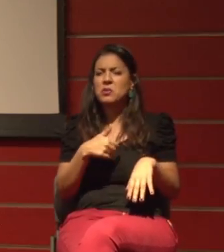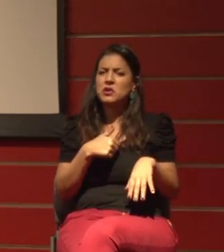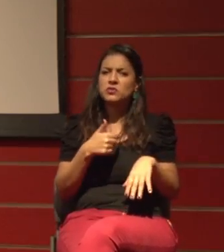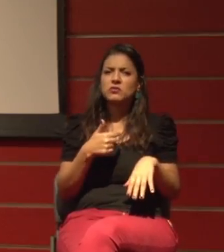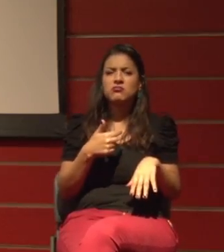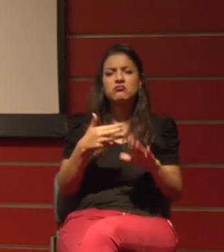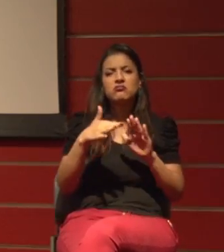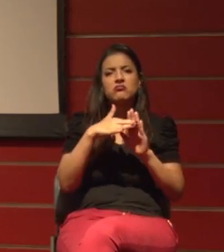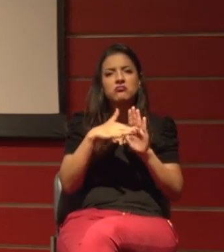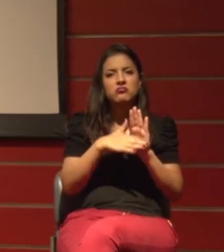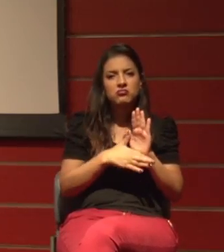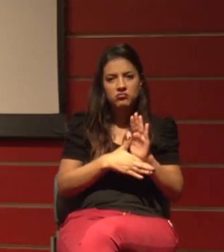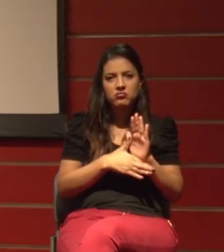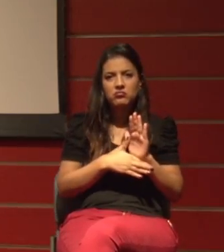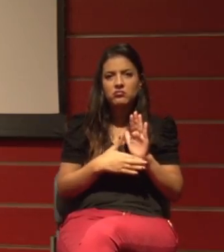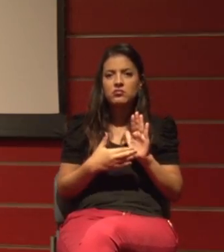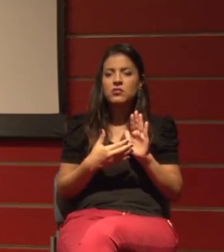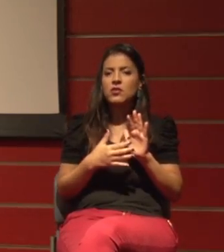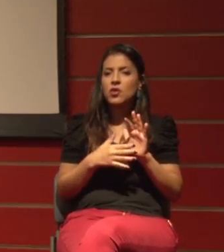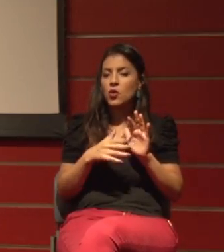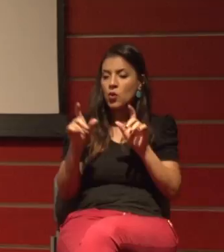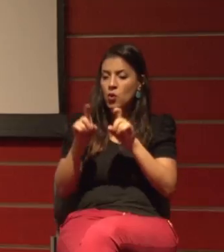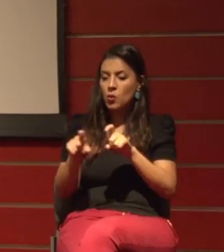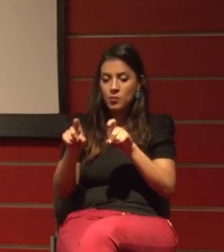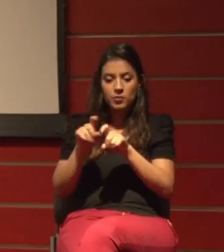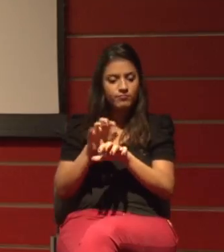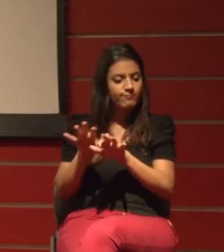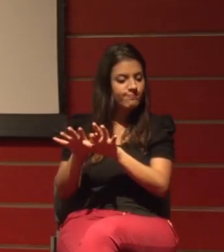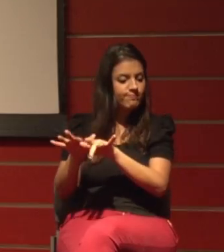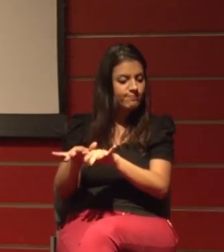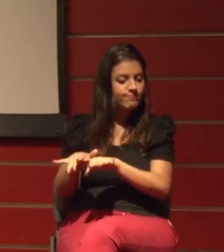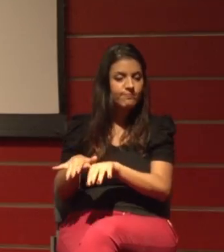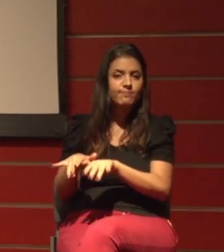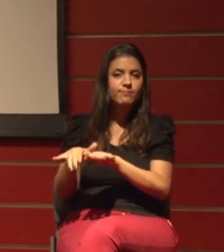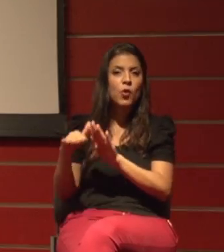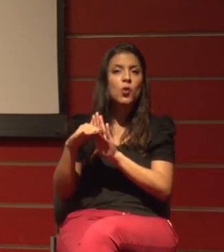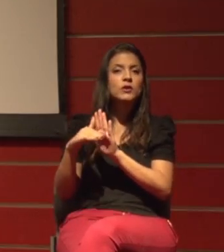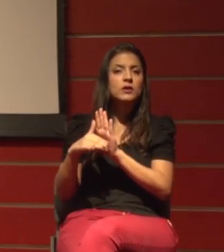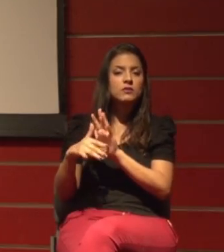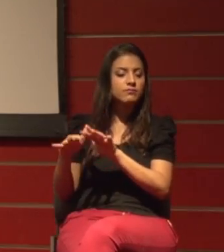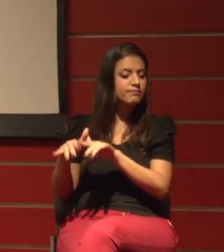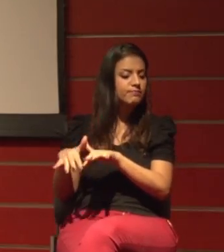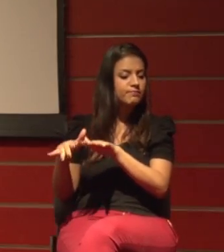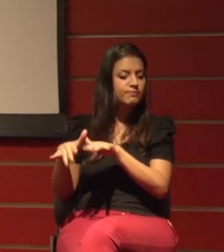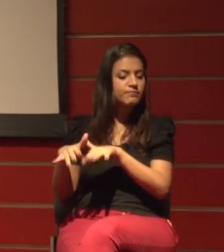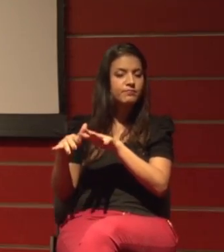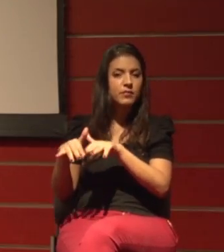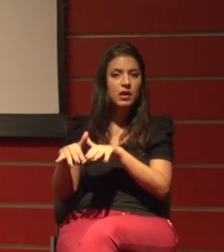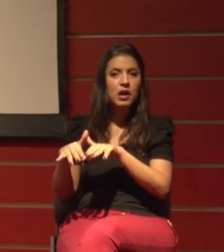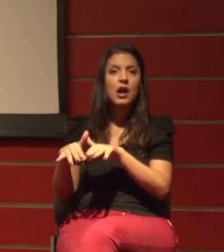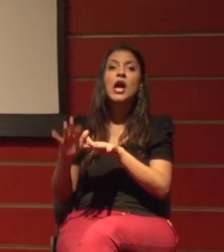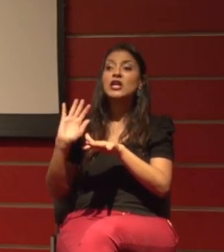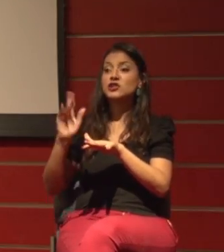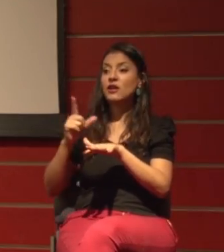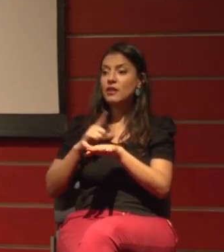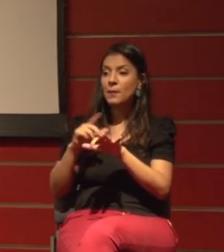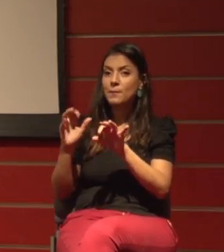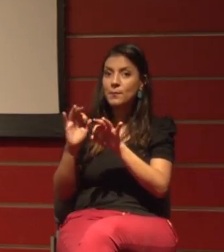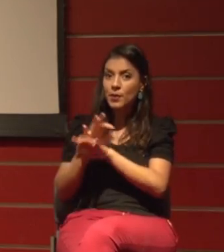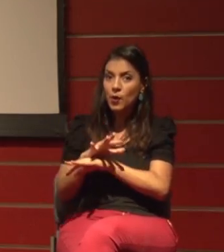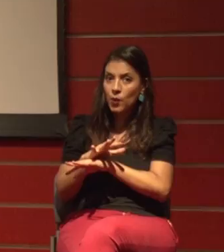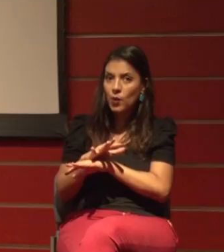pro computador né e a partir daí foi fazendo o estofamento né ou seja tinha um esqueleto e